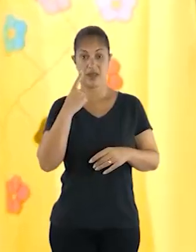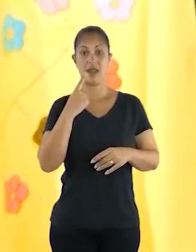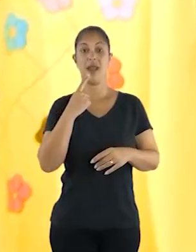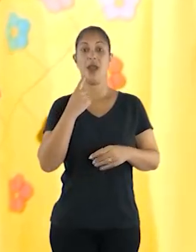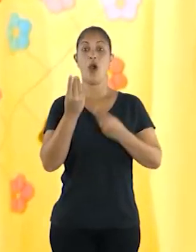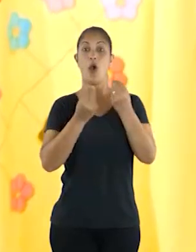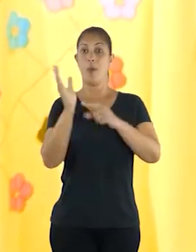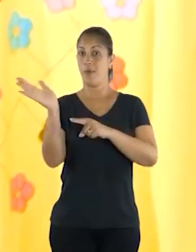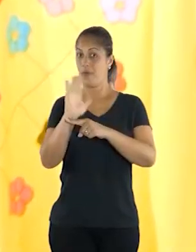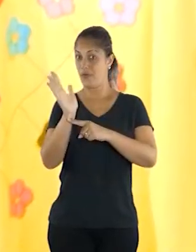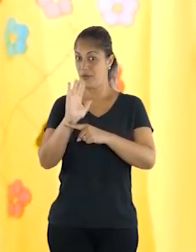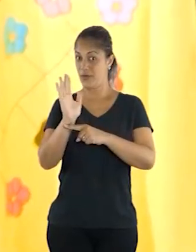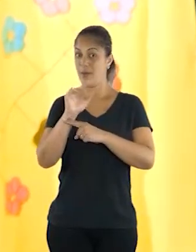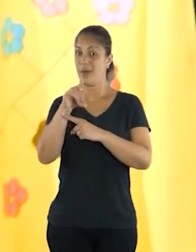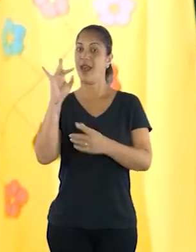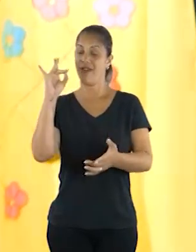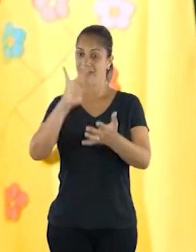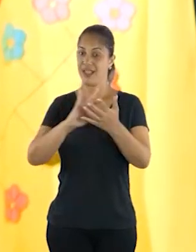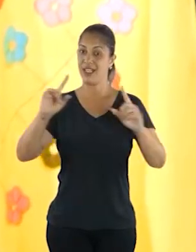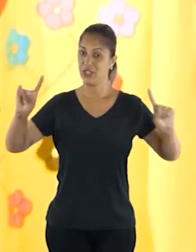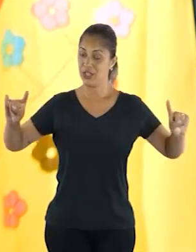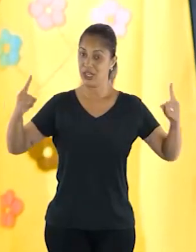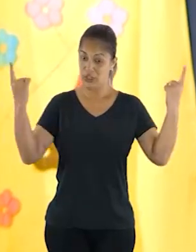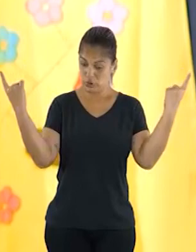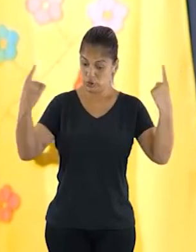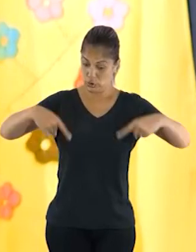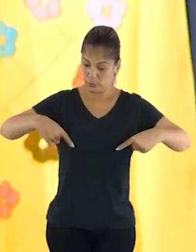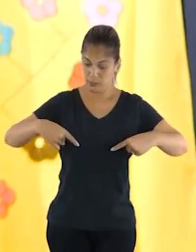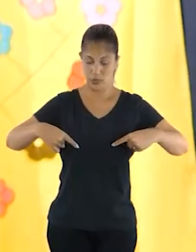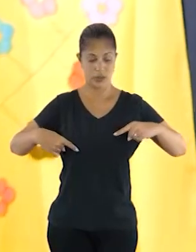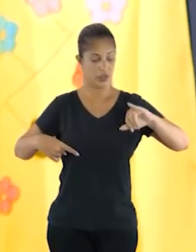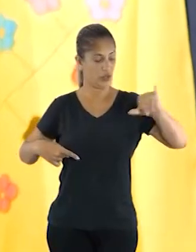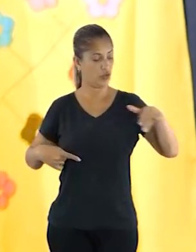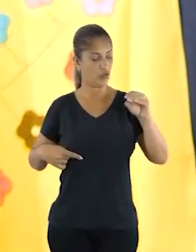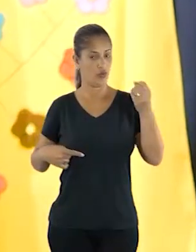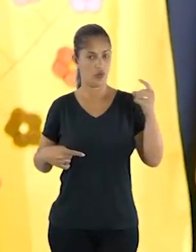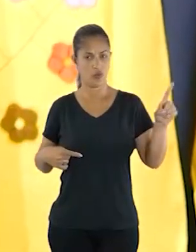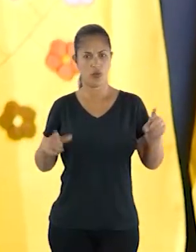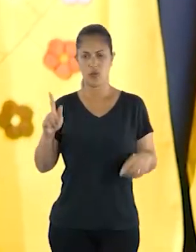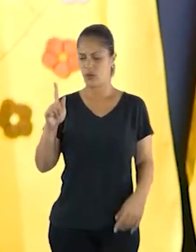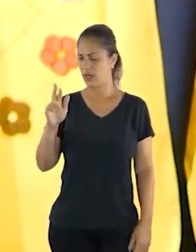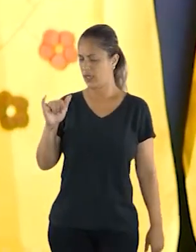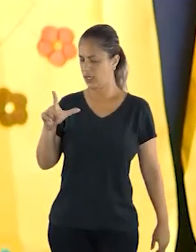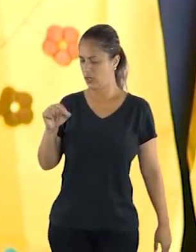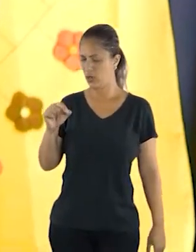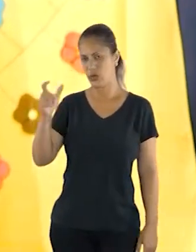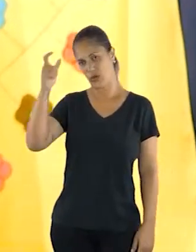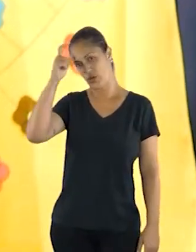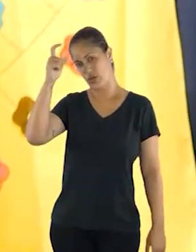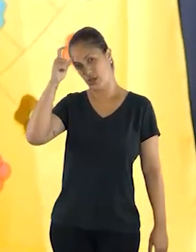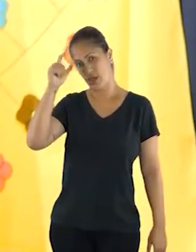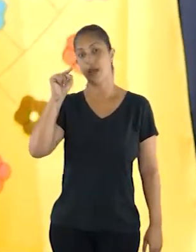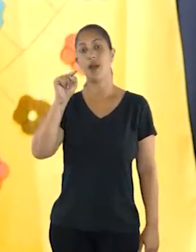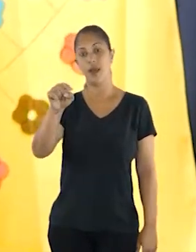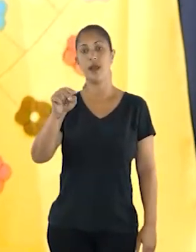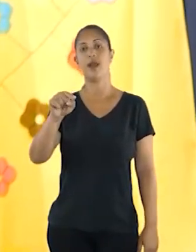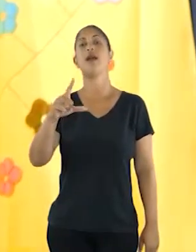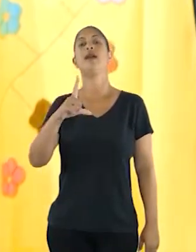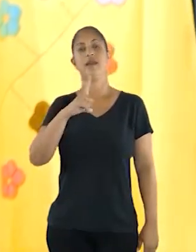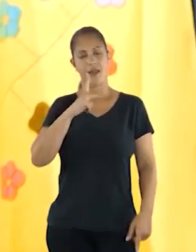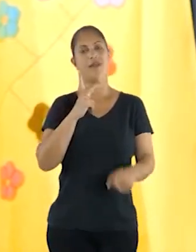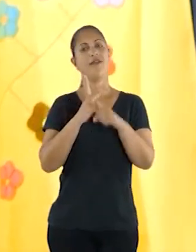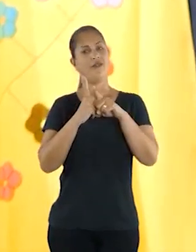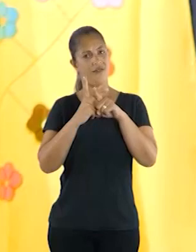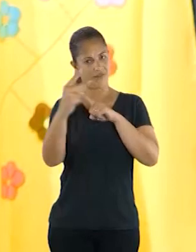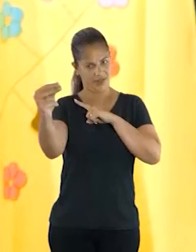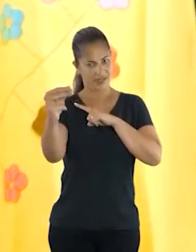a gente vai ver que, na verdade, é uma disputa entre o João Grilo e o diabo, que o João Grilo